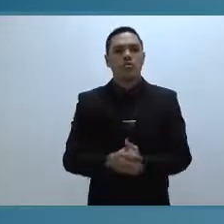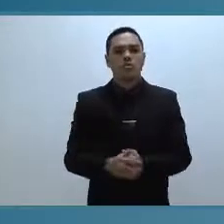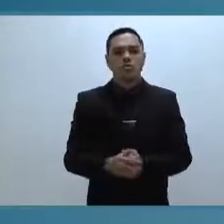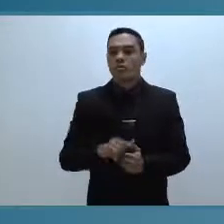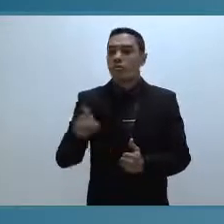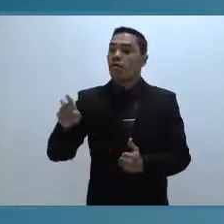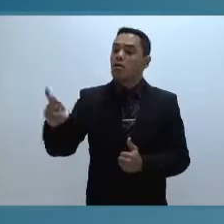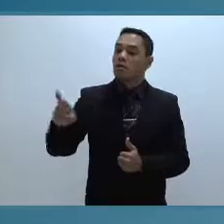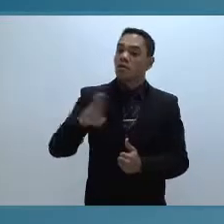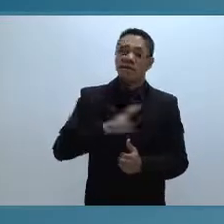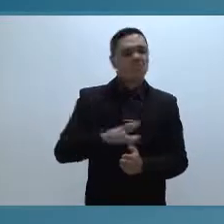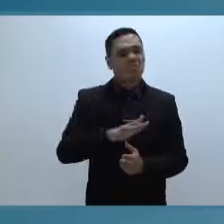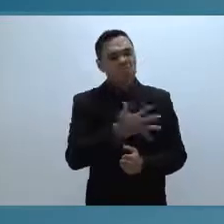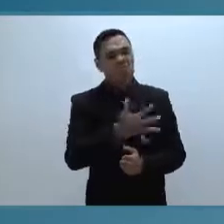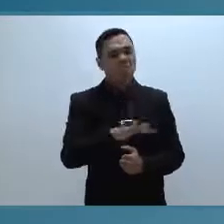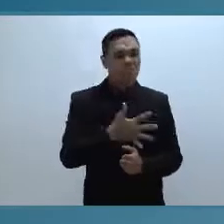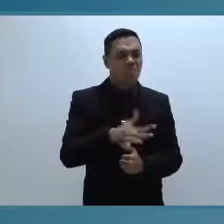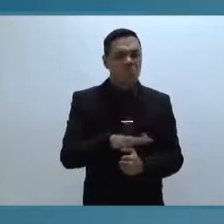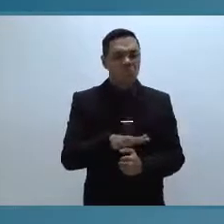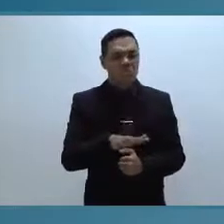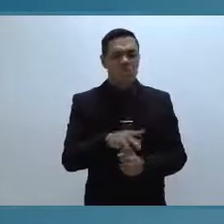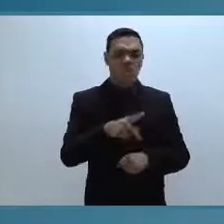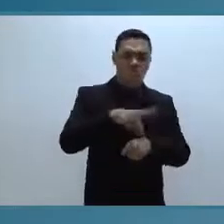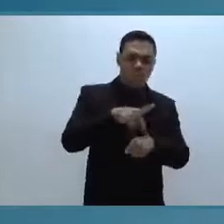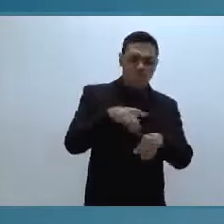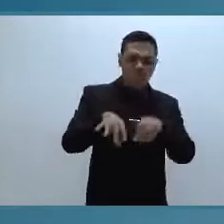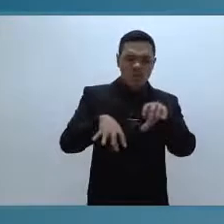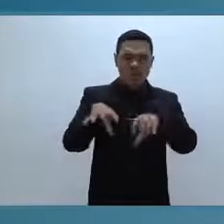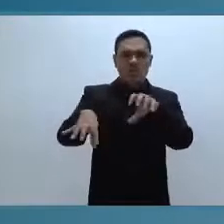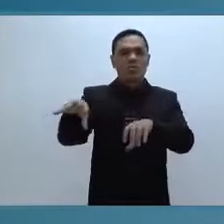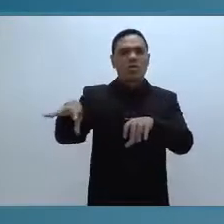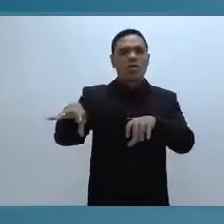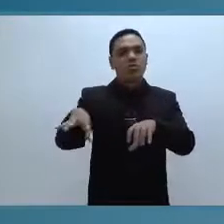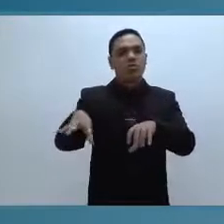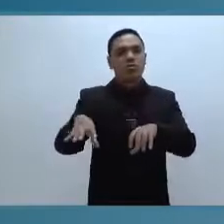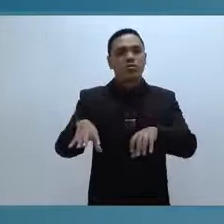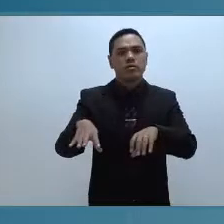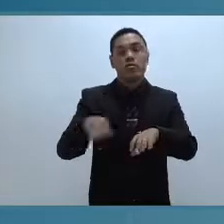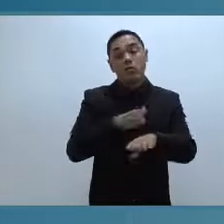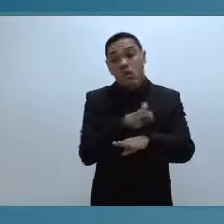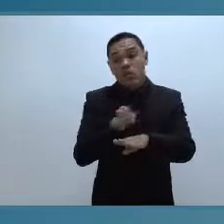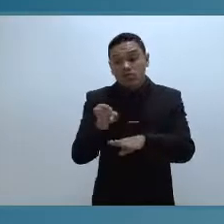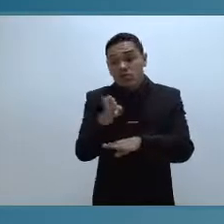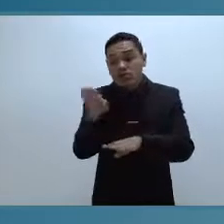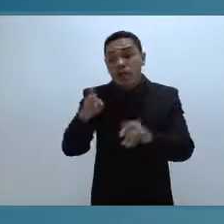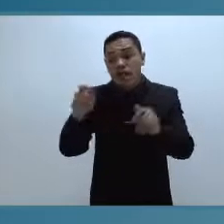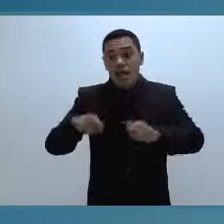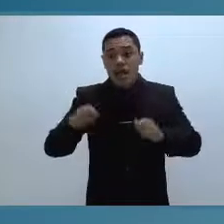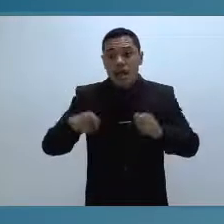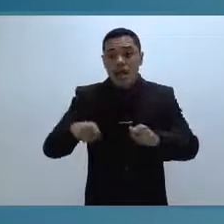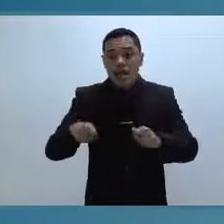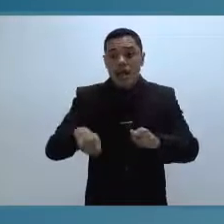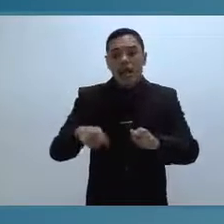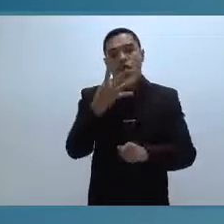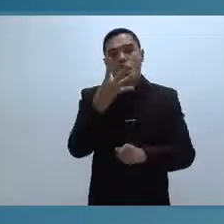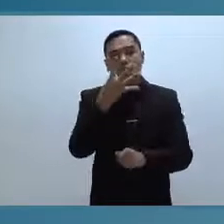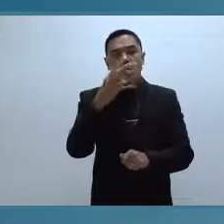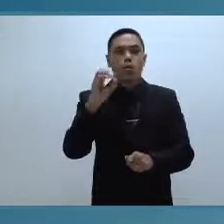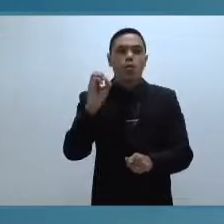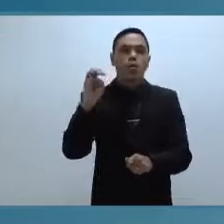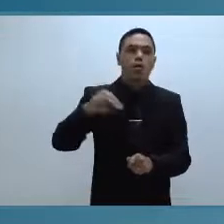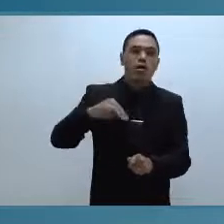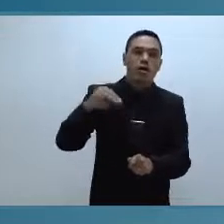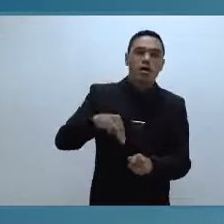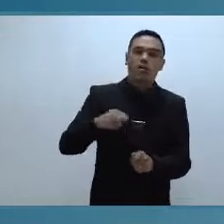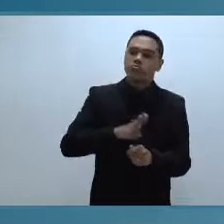pelo asfalto, mas dá para se chegar em 40 minutos. Mas os fundamentos